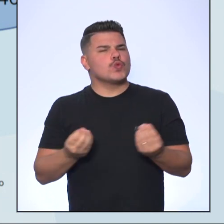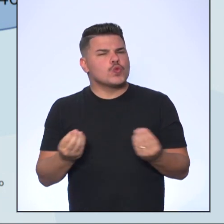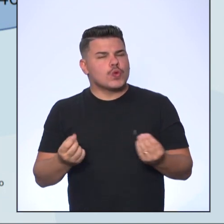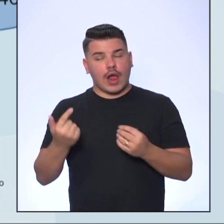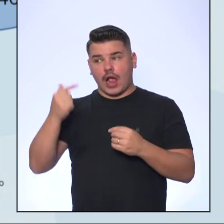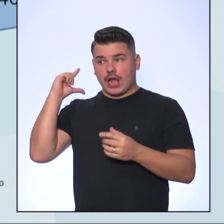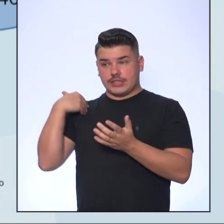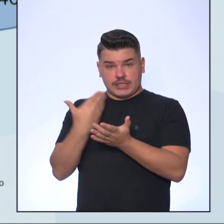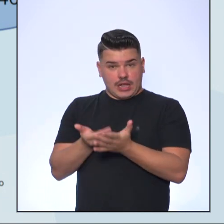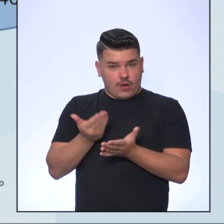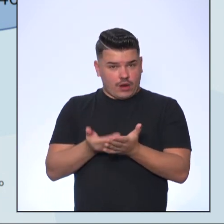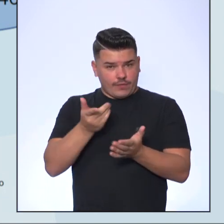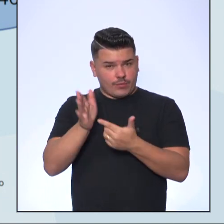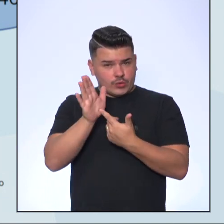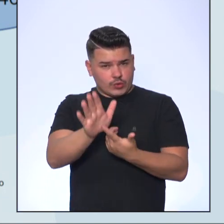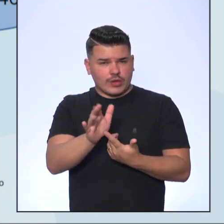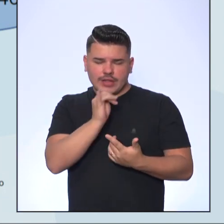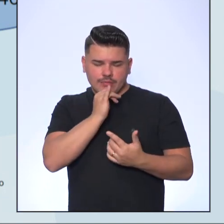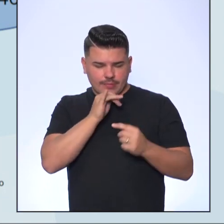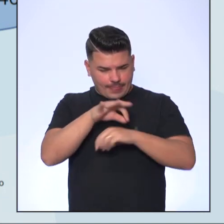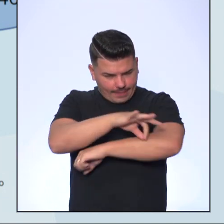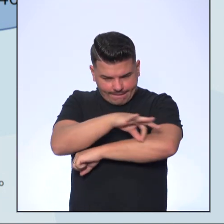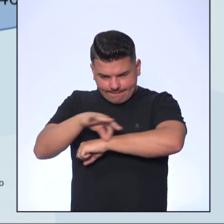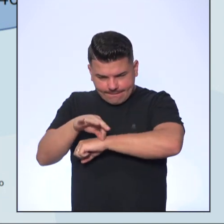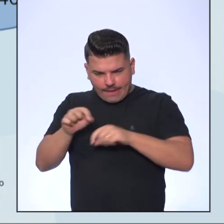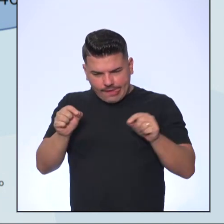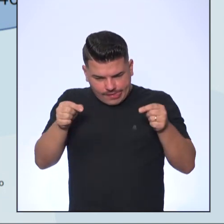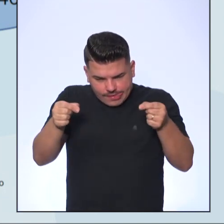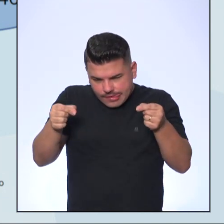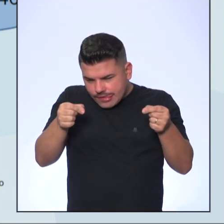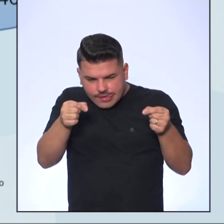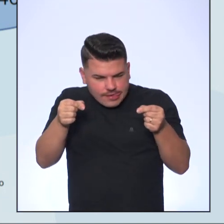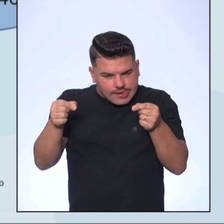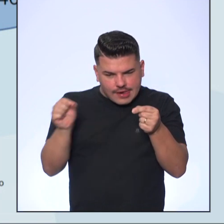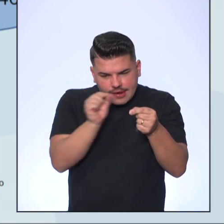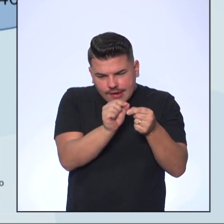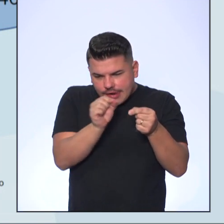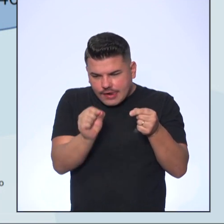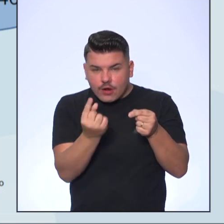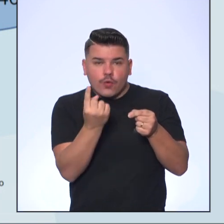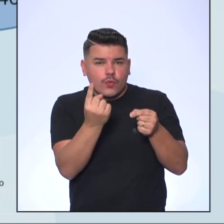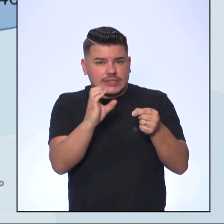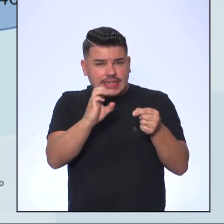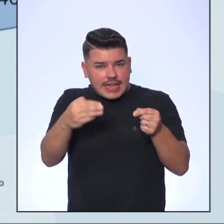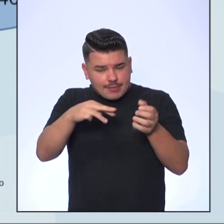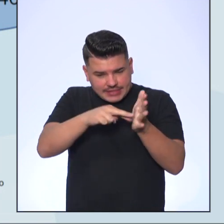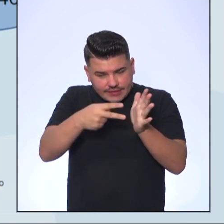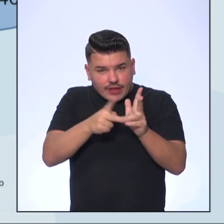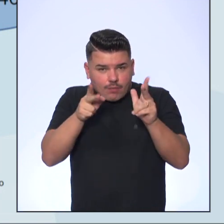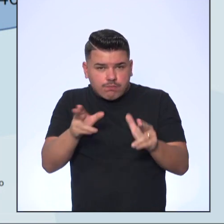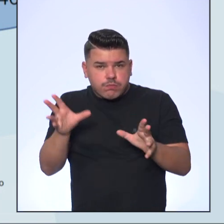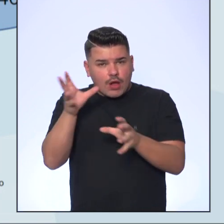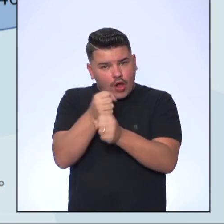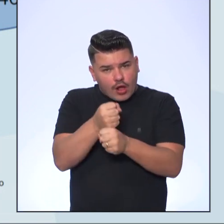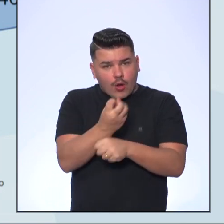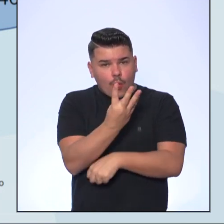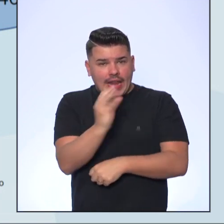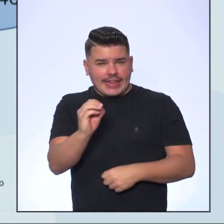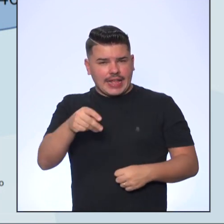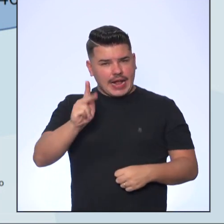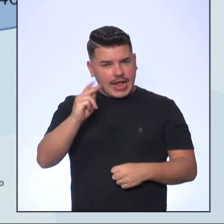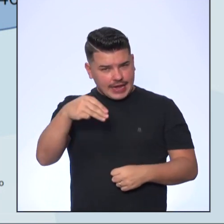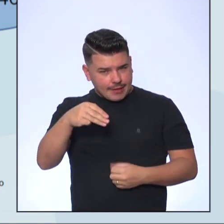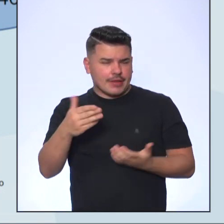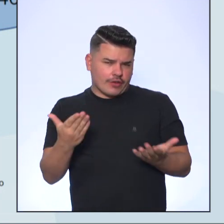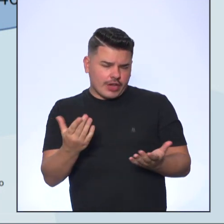passada, nós tínhamos o seguinte, então, 1 centímetro corresponde a 40 quilômetros, se eu multiplicar, então, 1